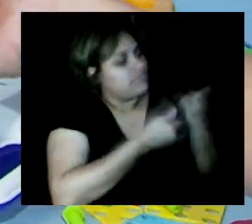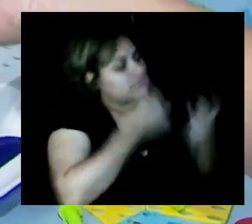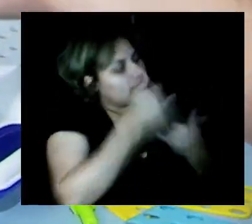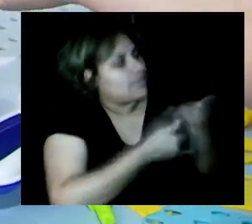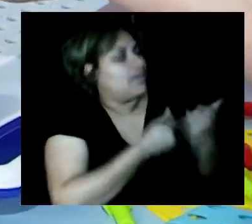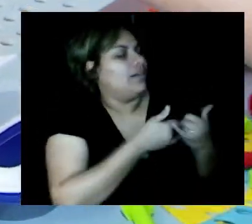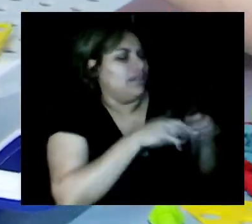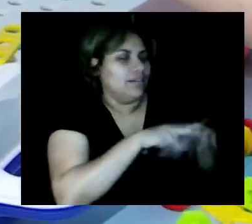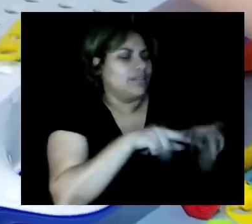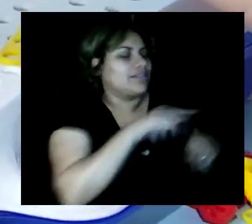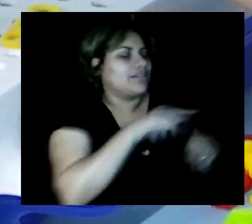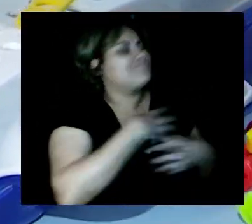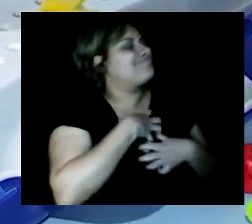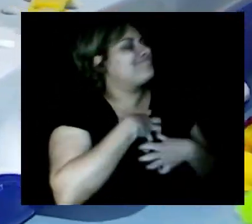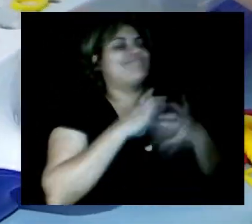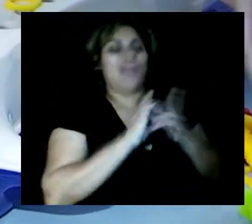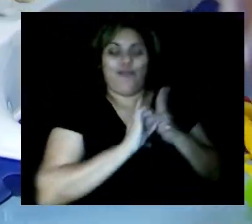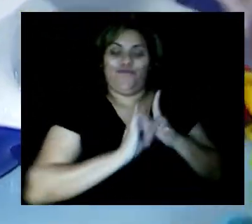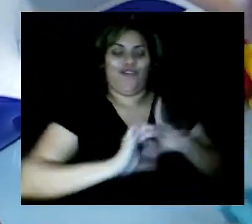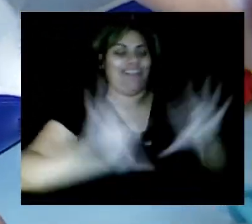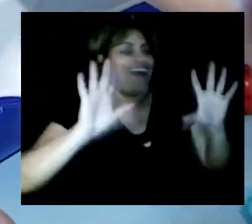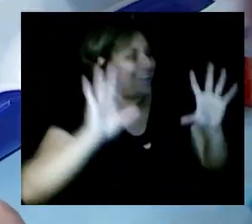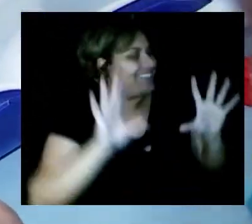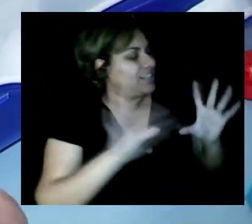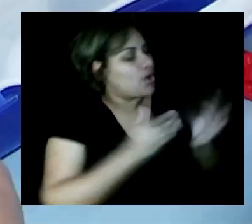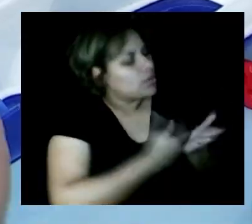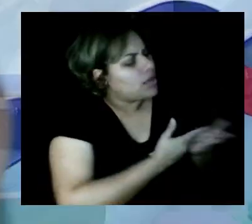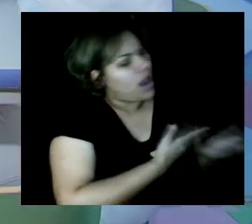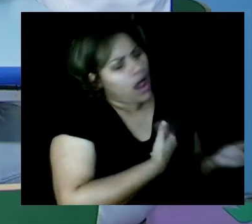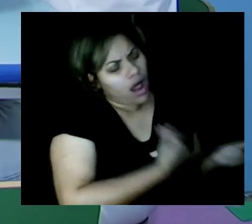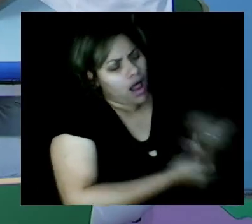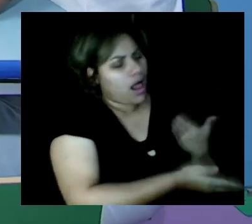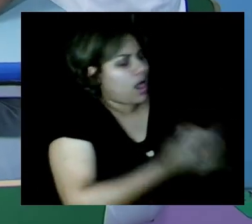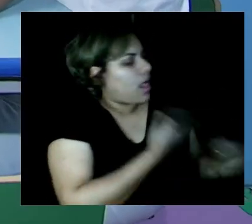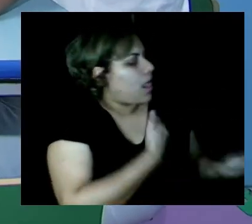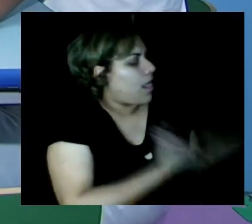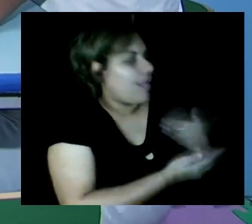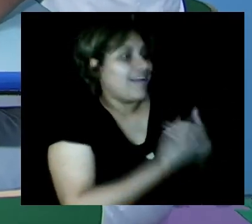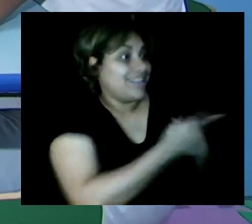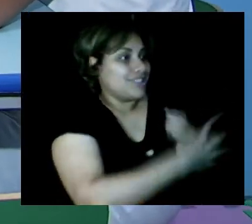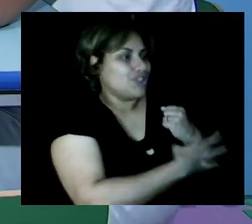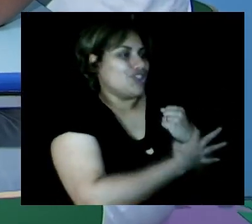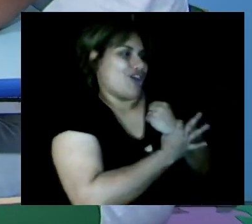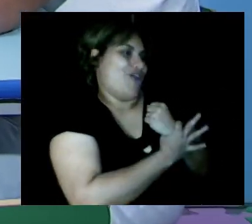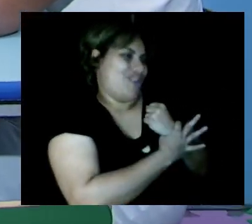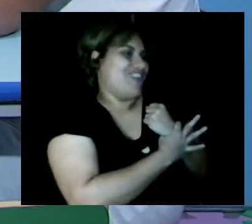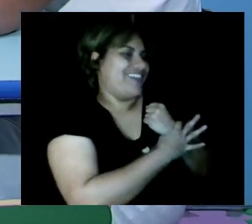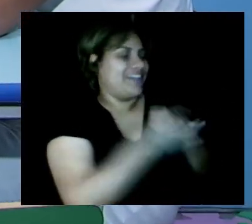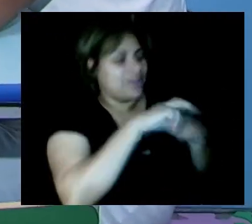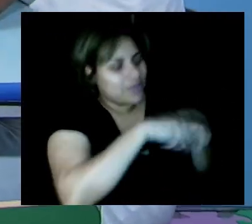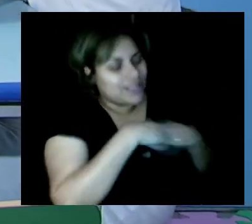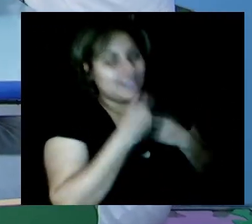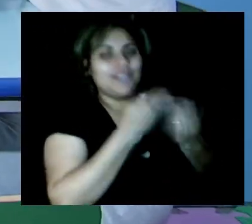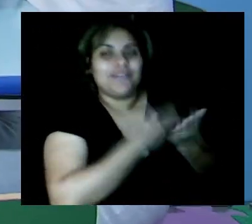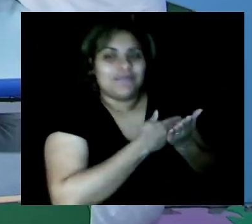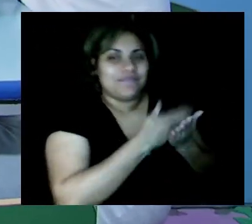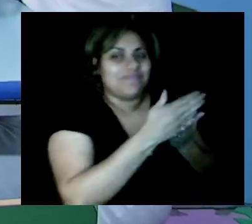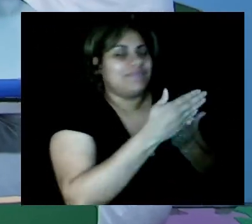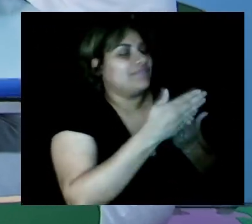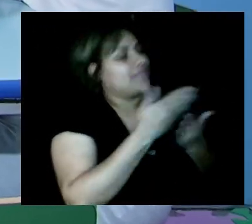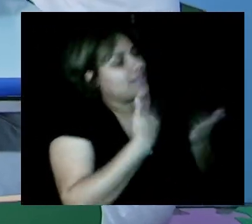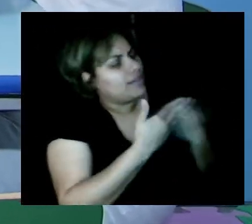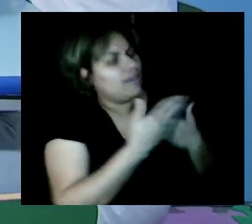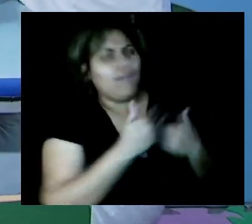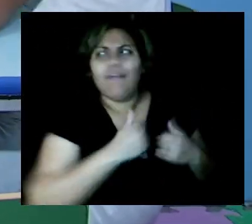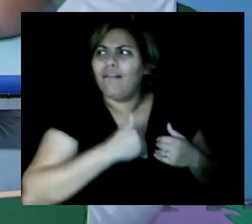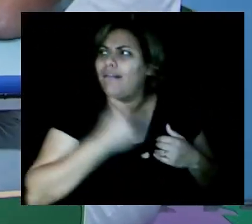se sentiu à vontade, começou a conversar, seguro, né? Aí eles vieram, aí a mãe falou, nossa Miriam, ele começou a conversar